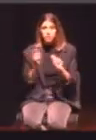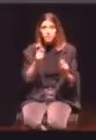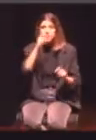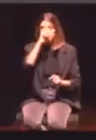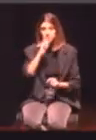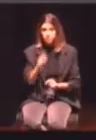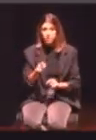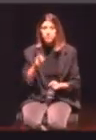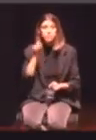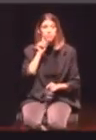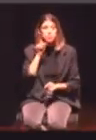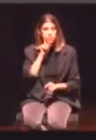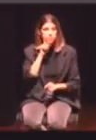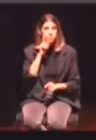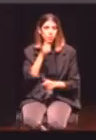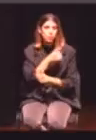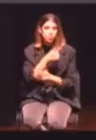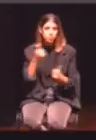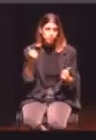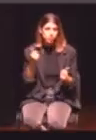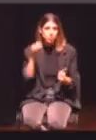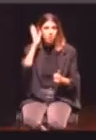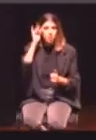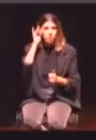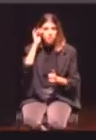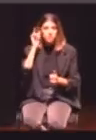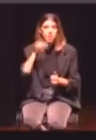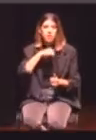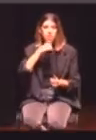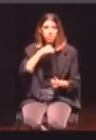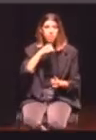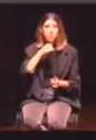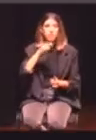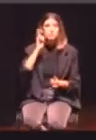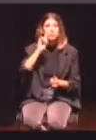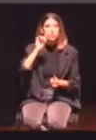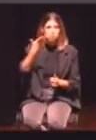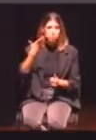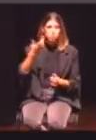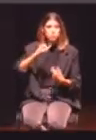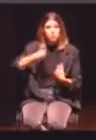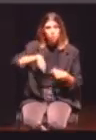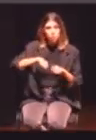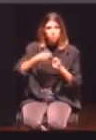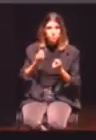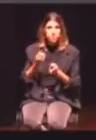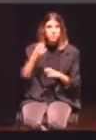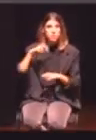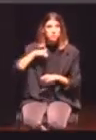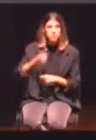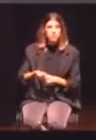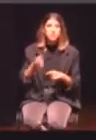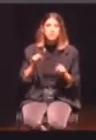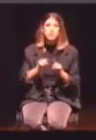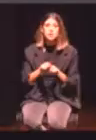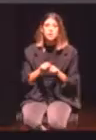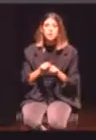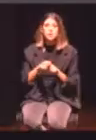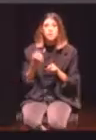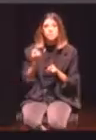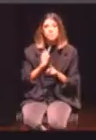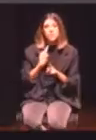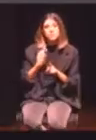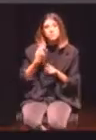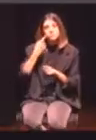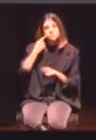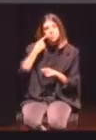que a proteção e o bem-estar animal tiveram desde sempre uma grande relevância para os verdes. Foi justamente para promover o reconhecimento e o respeito